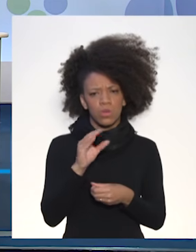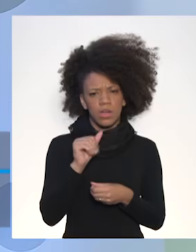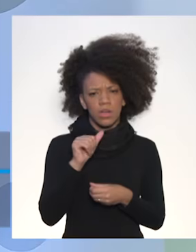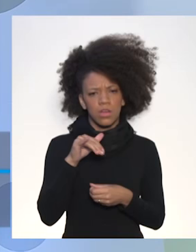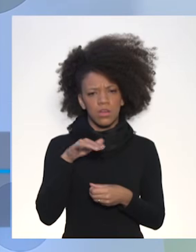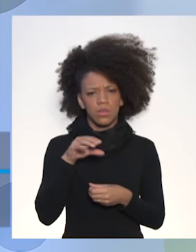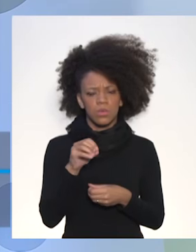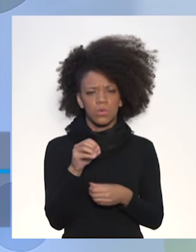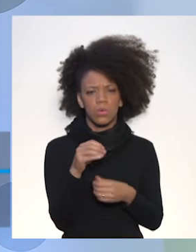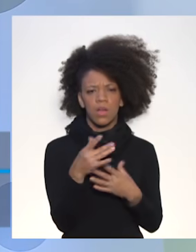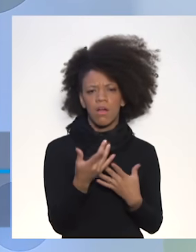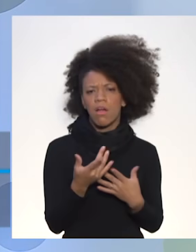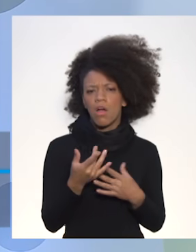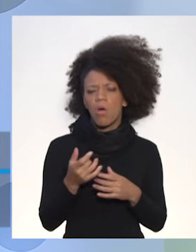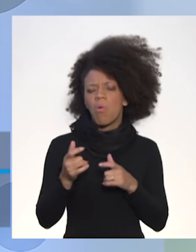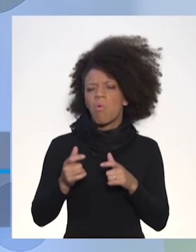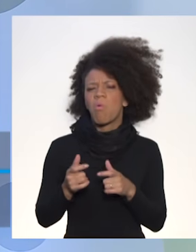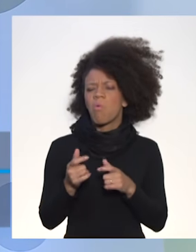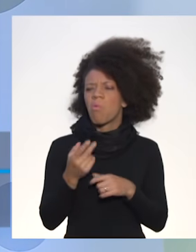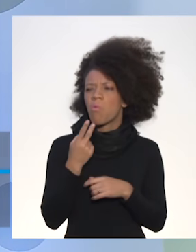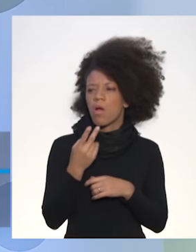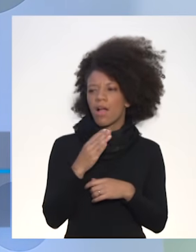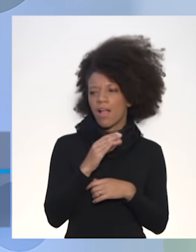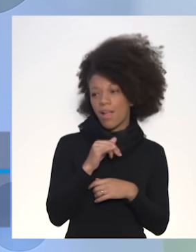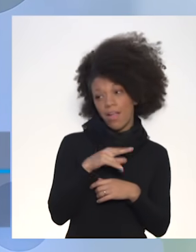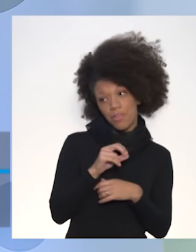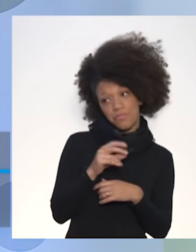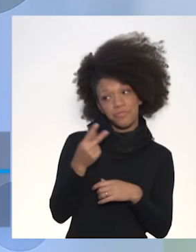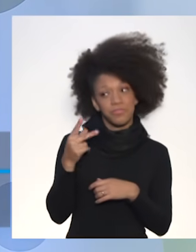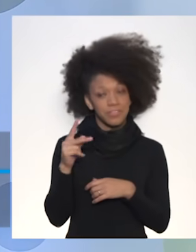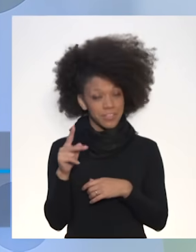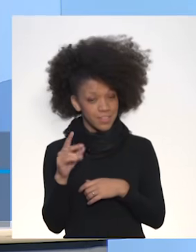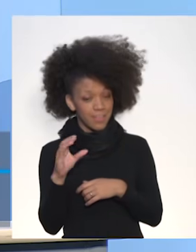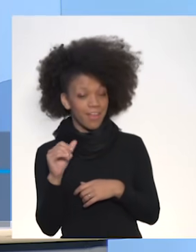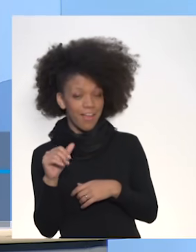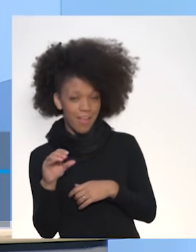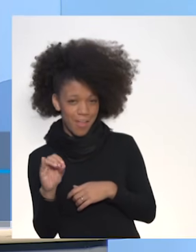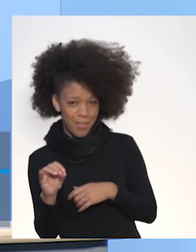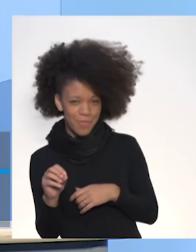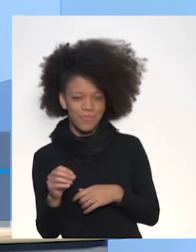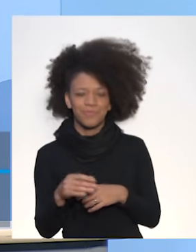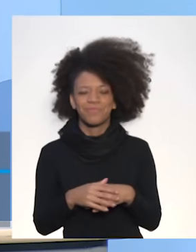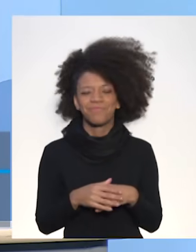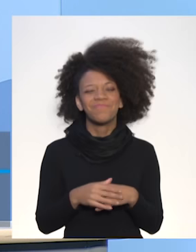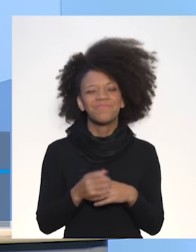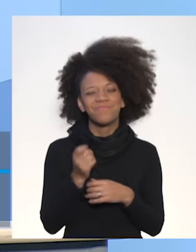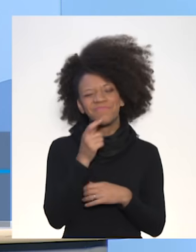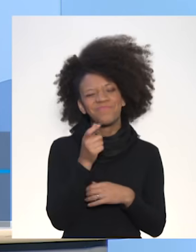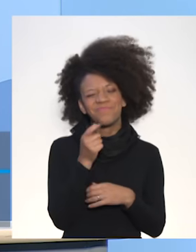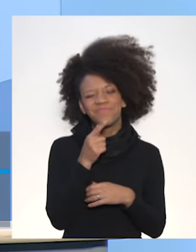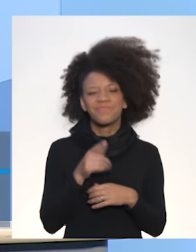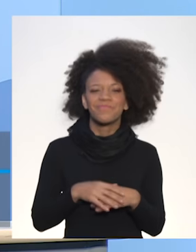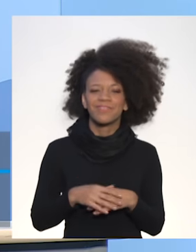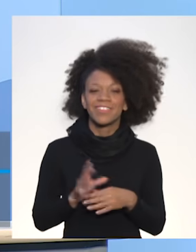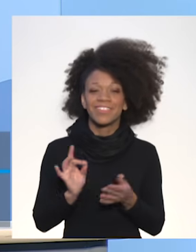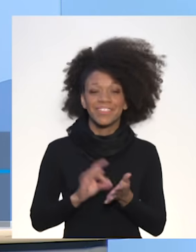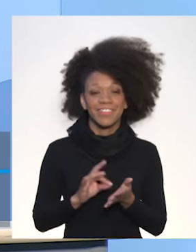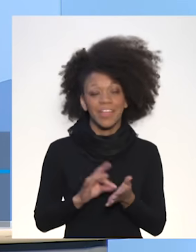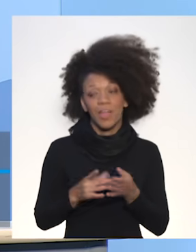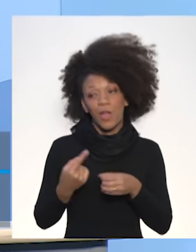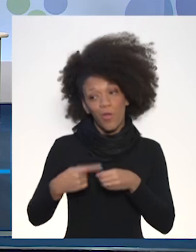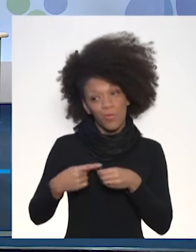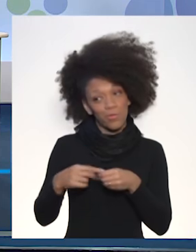expressão que significa, né? Onde eu me chamo Caio, você se chama Caia. É verdade. Tocaio é homônimo, Tony.